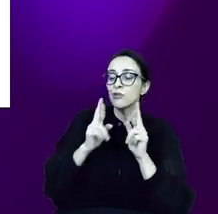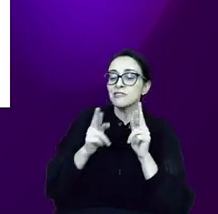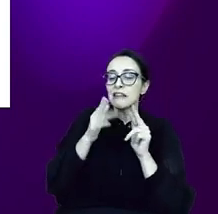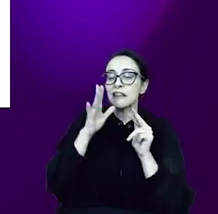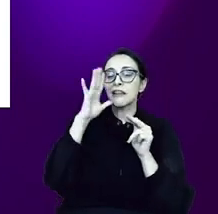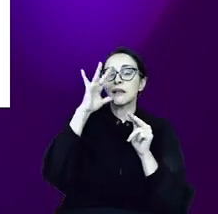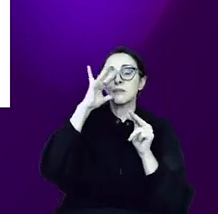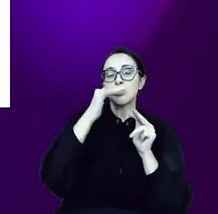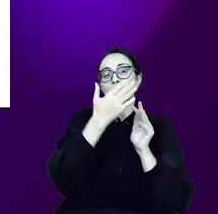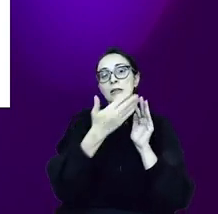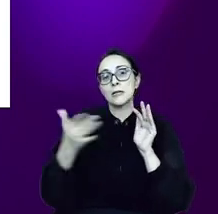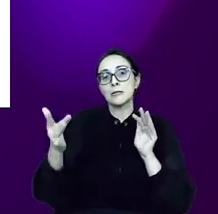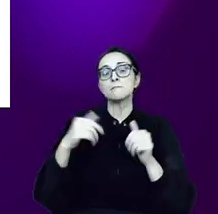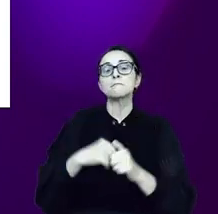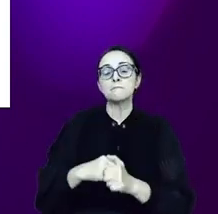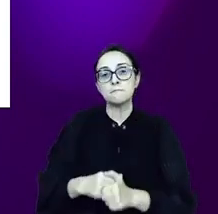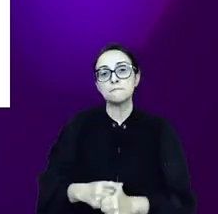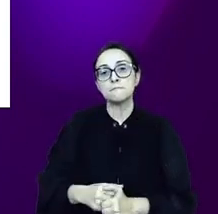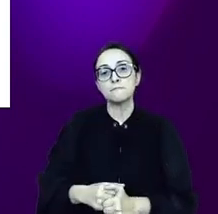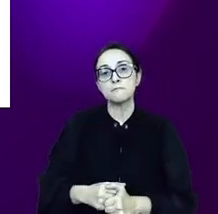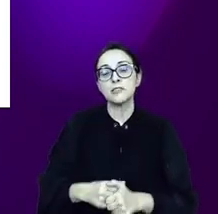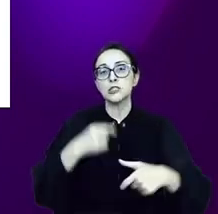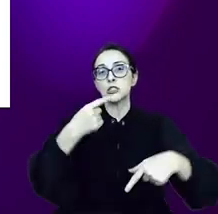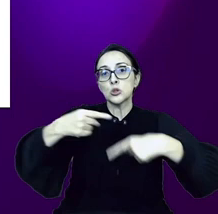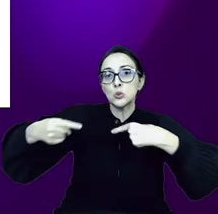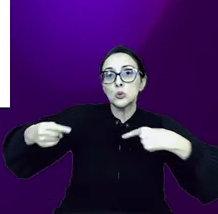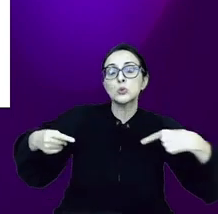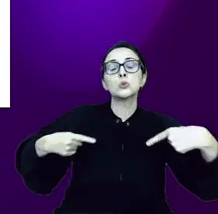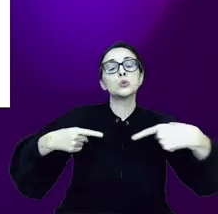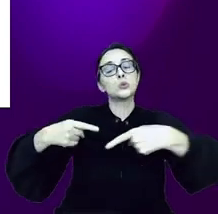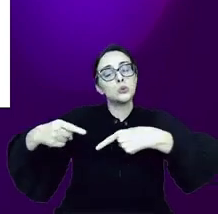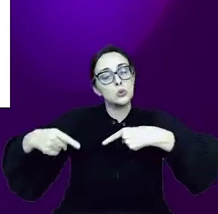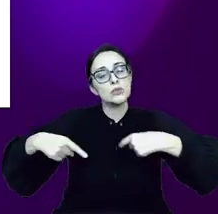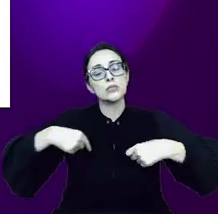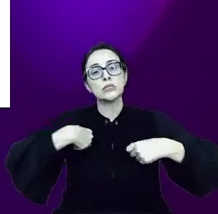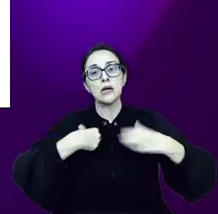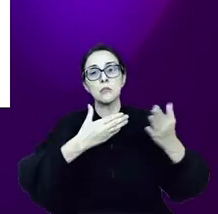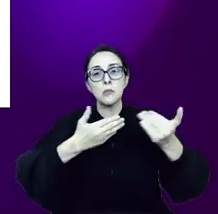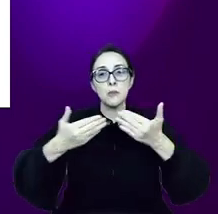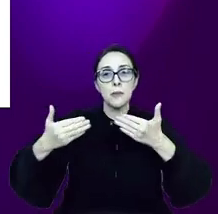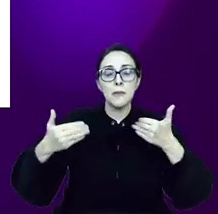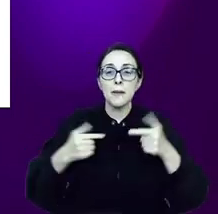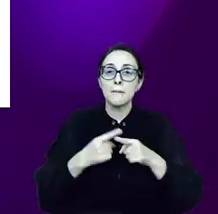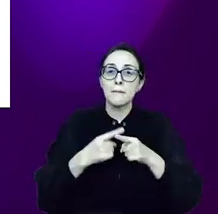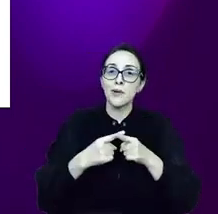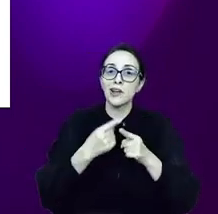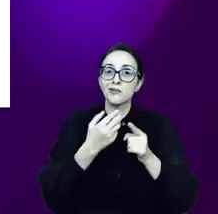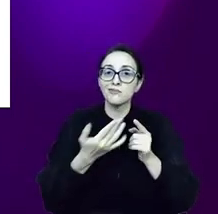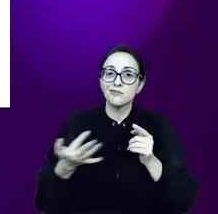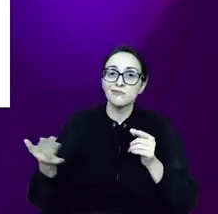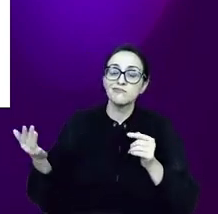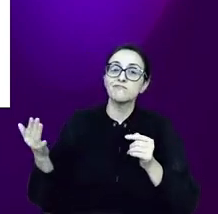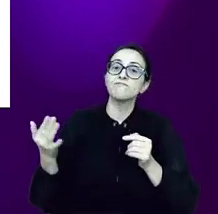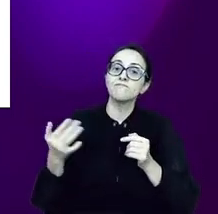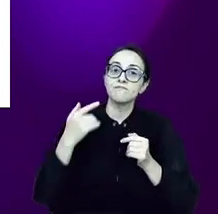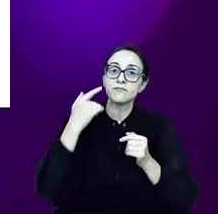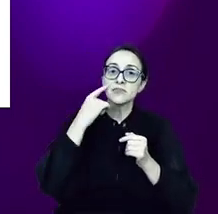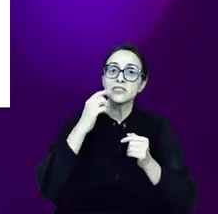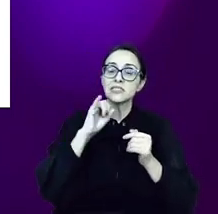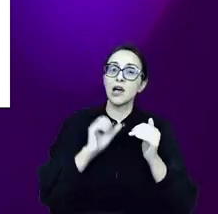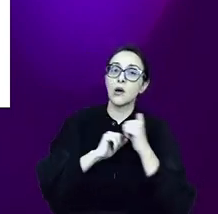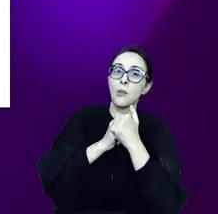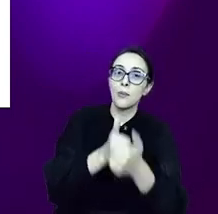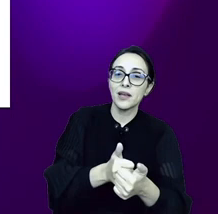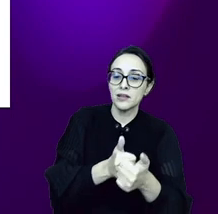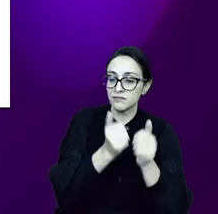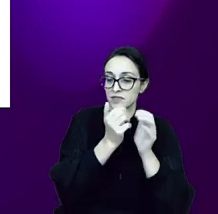a gente tem discutido bastante isso, porque esse termina sendo geralmente o grande limitante. Então, se você vai acompanhar o